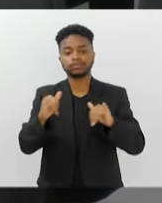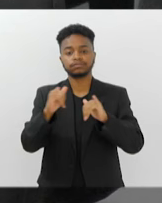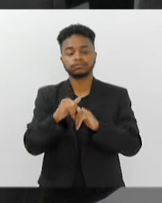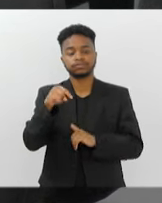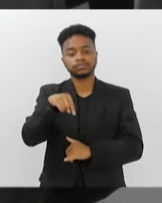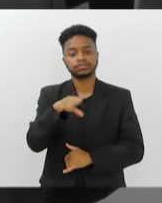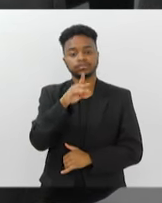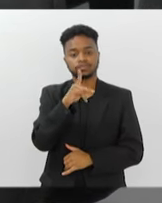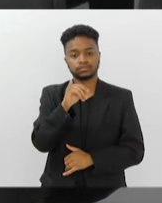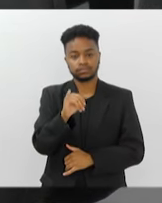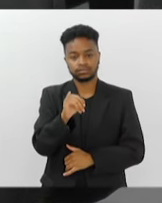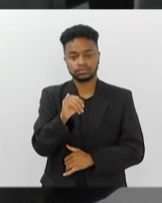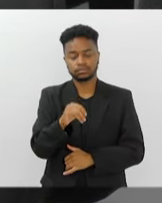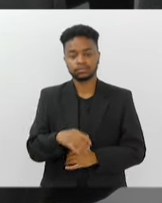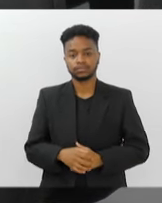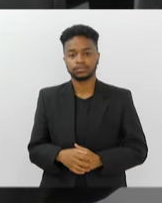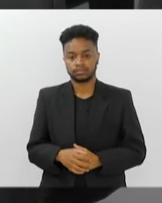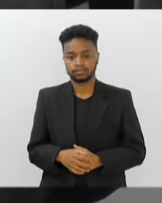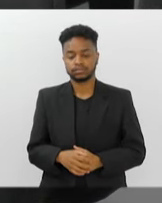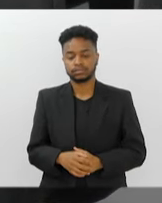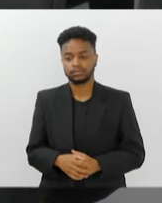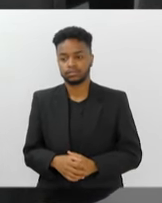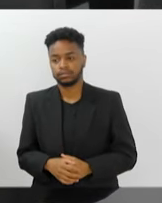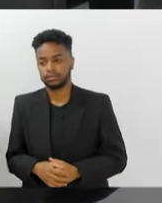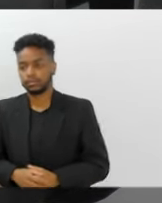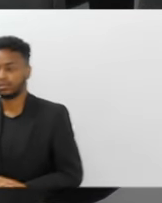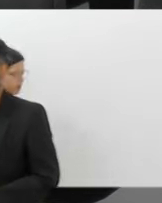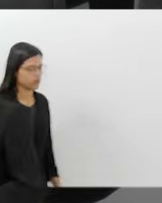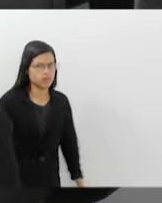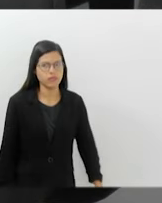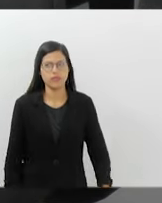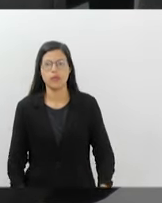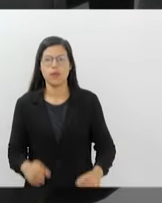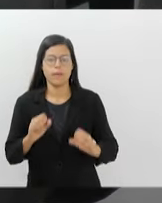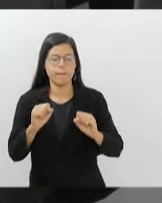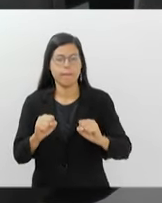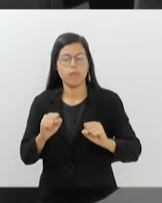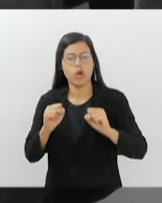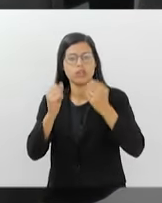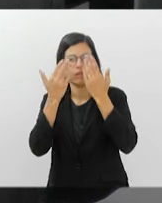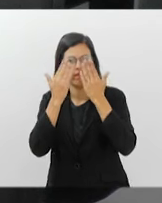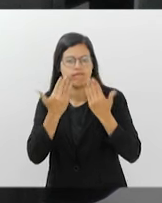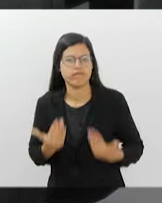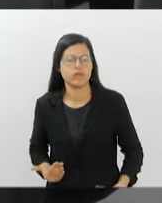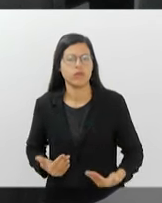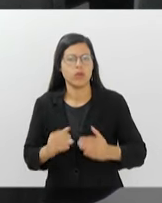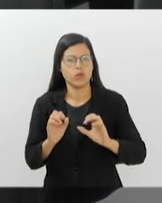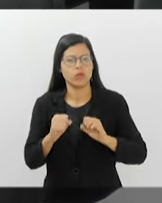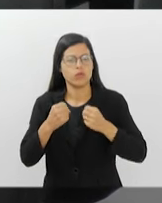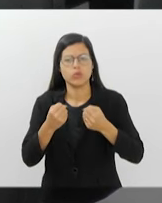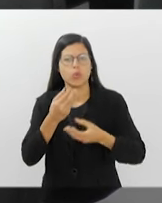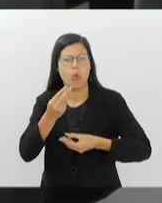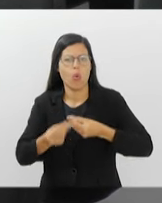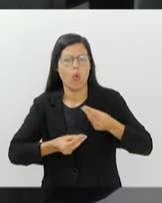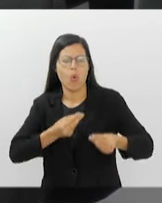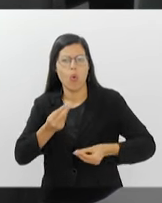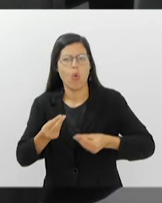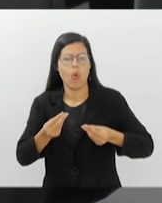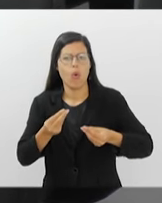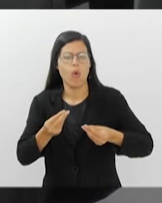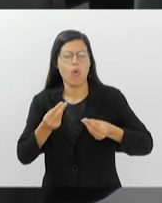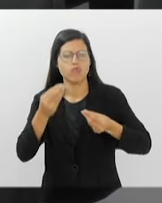CPI para que possa verificar eh com muito afinco como se dará esse monitoramento para que os nossos